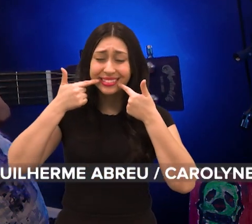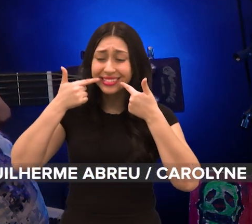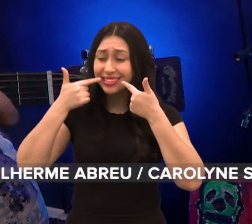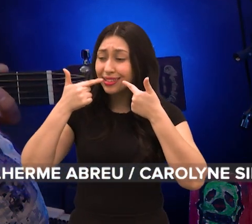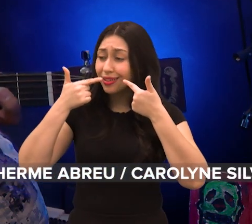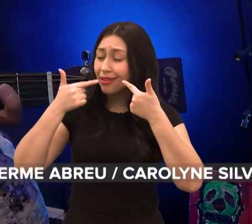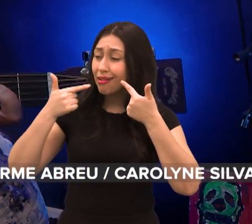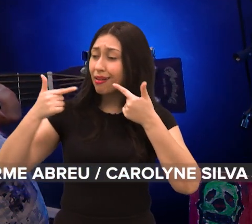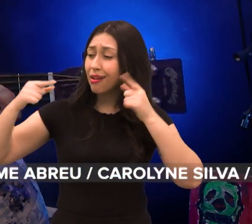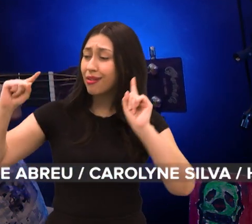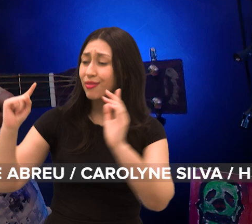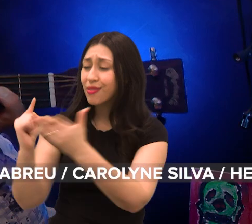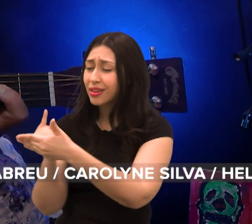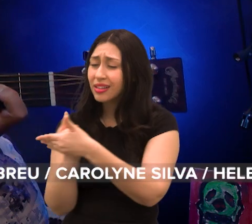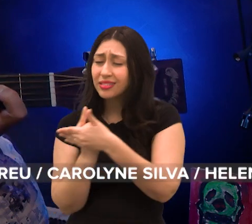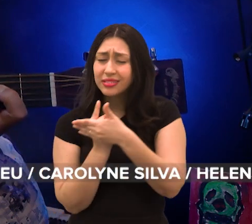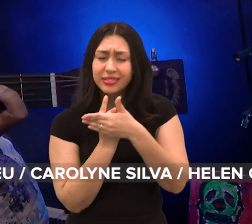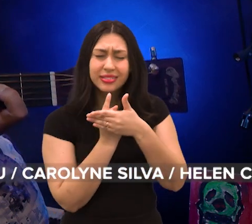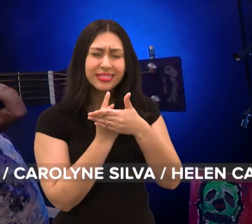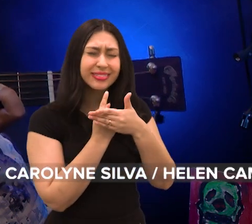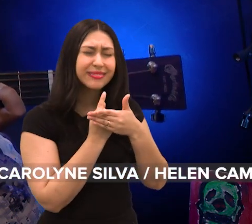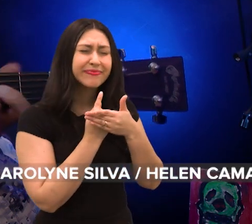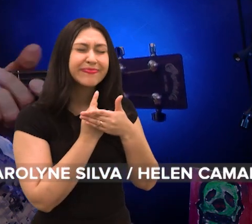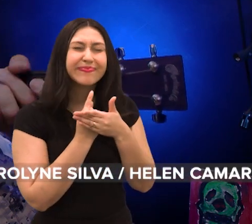minhas mãos pra te acalmar.